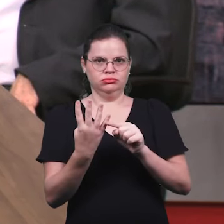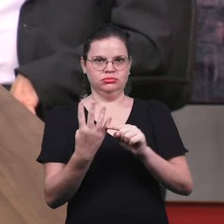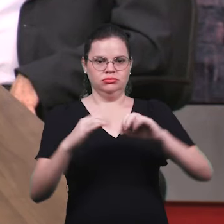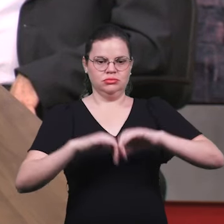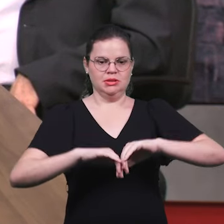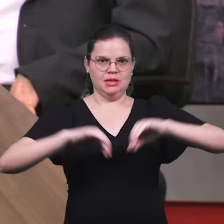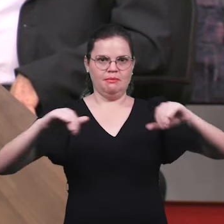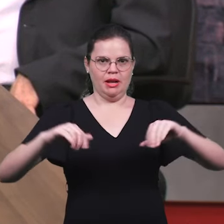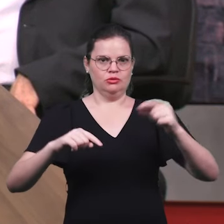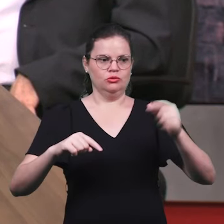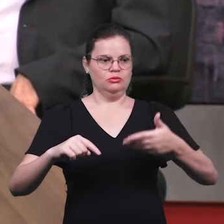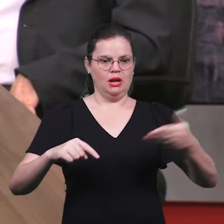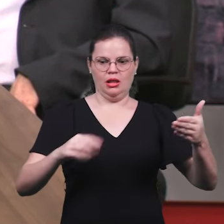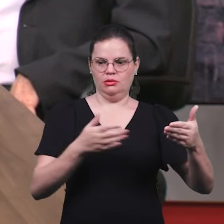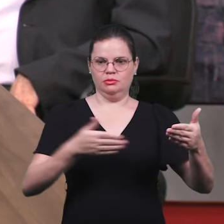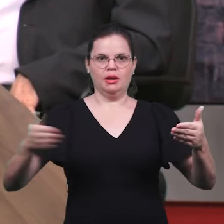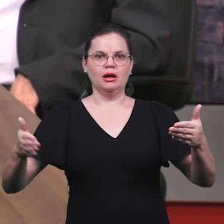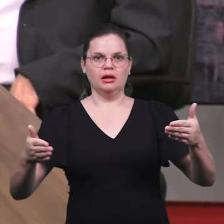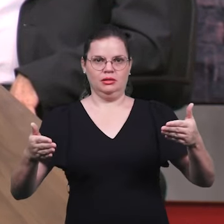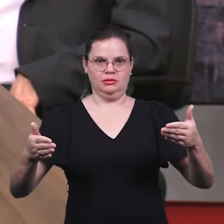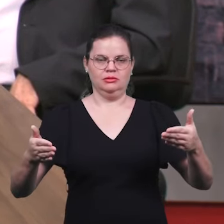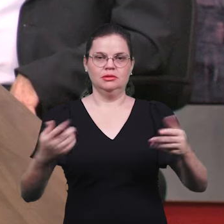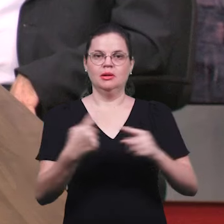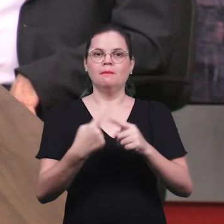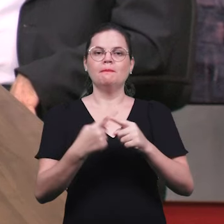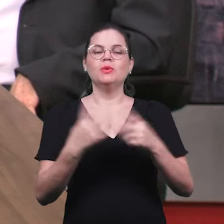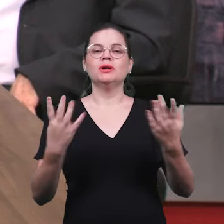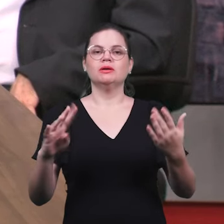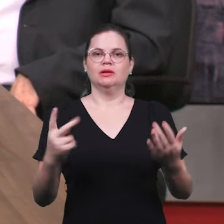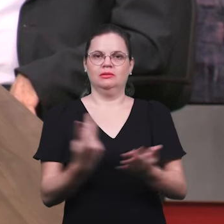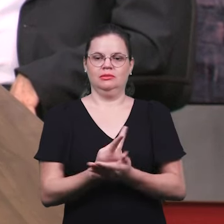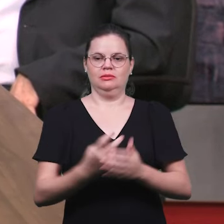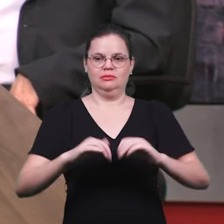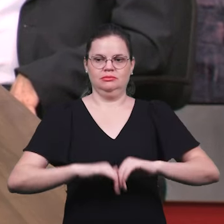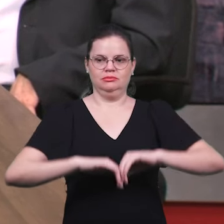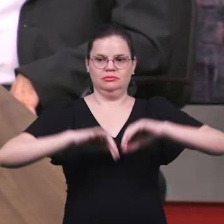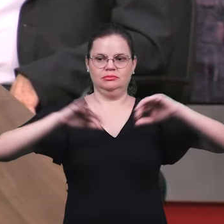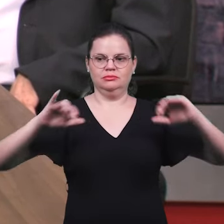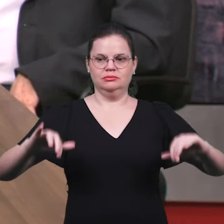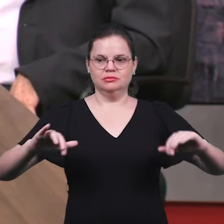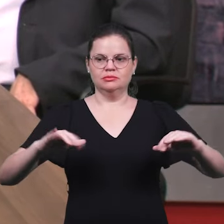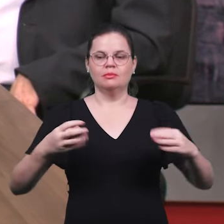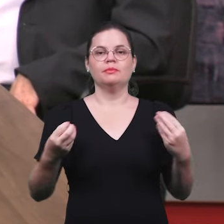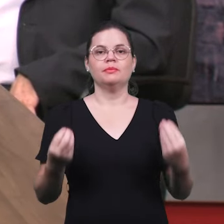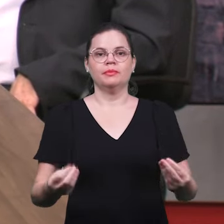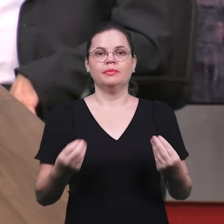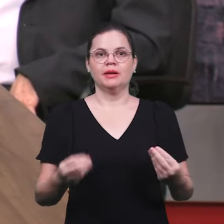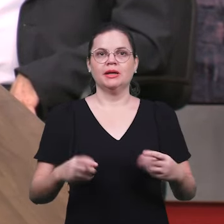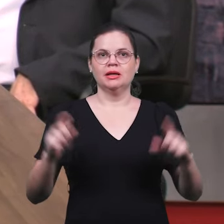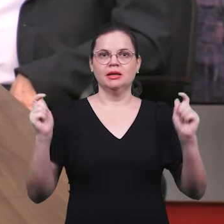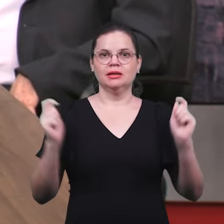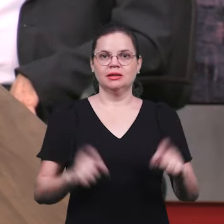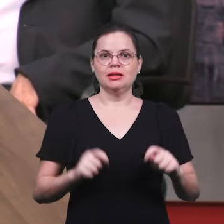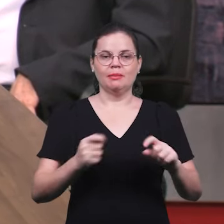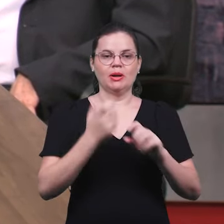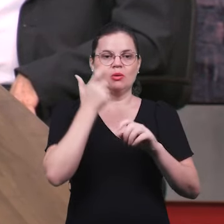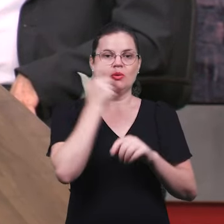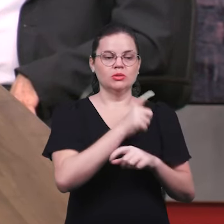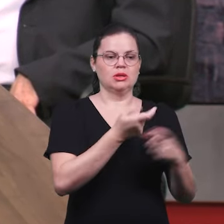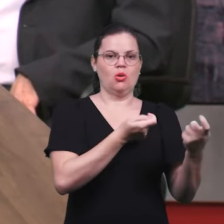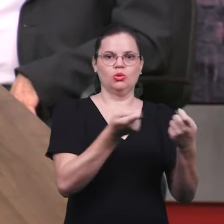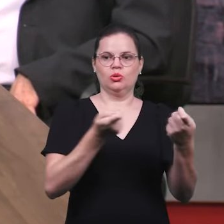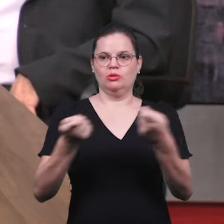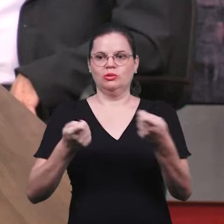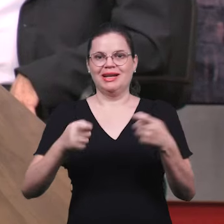Porque com essa distribuição de competências, de atribuições, eles acreditavam que poderiam dar conta de manter